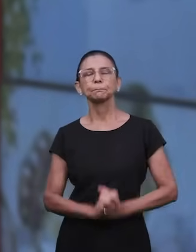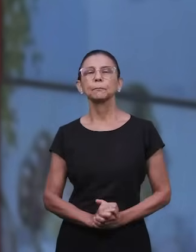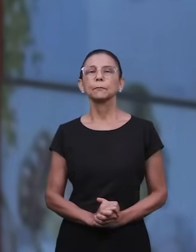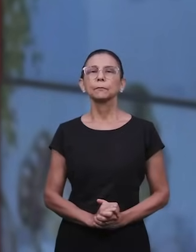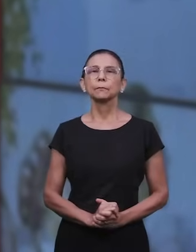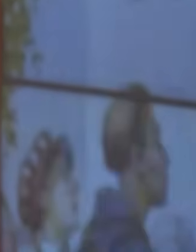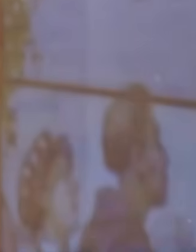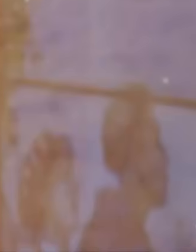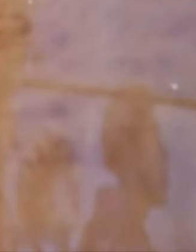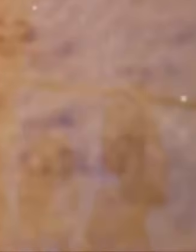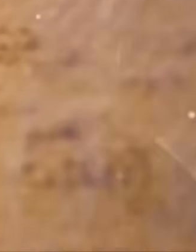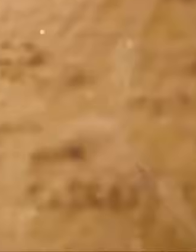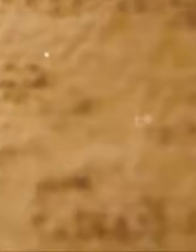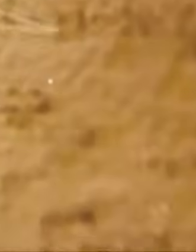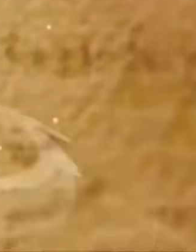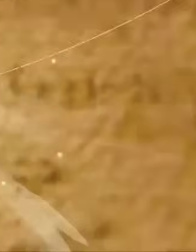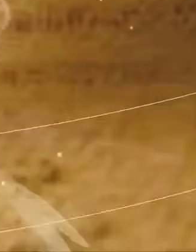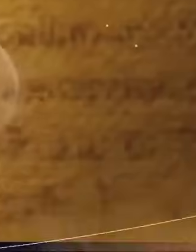programa Ciência e Fé.